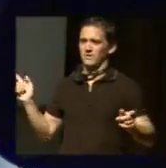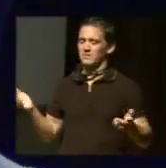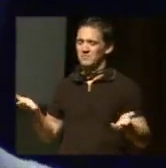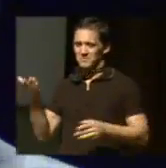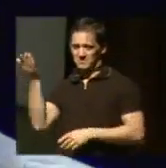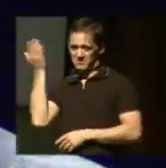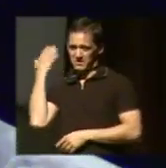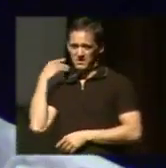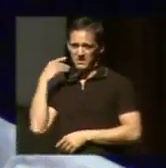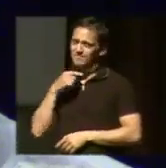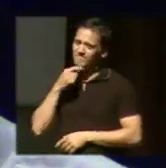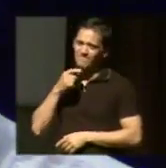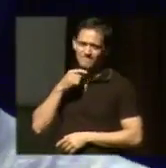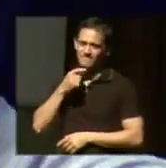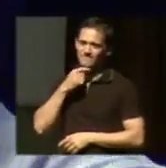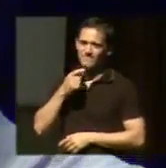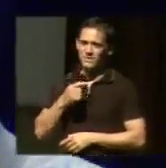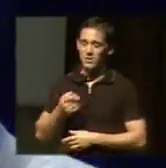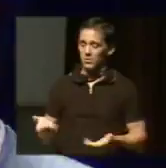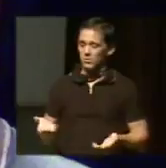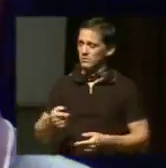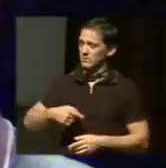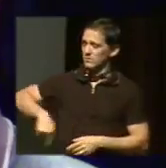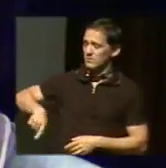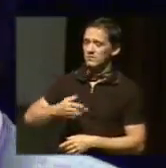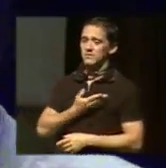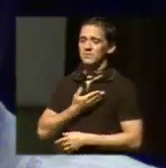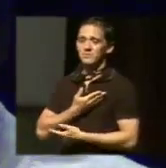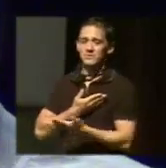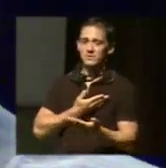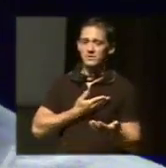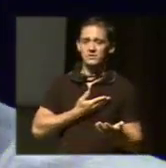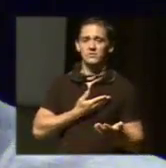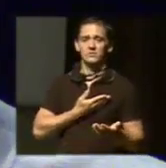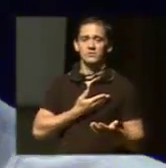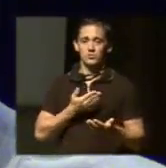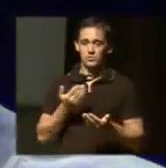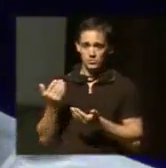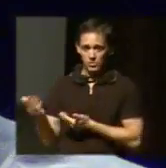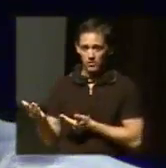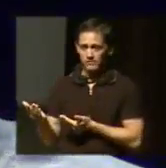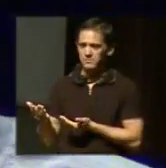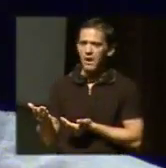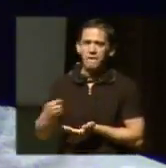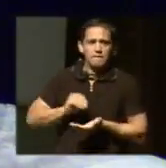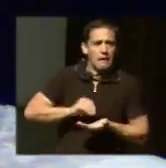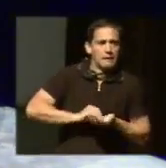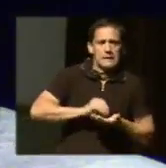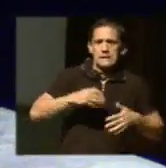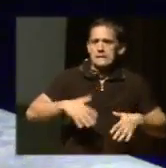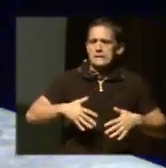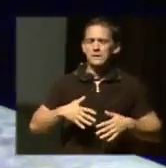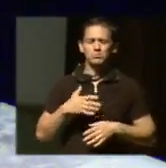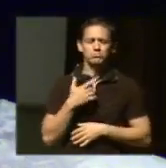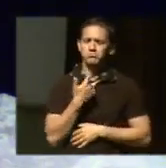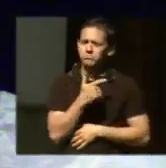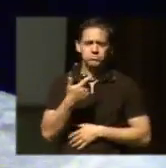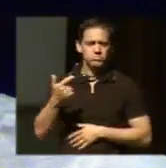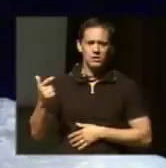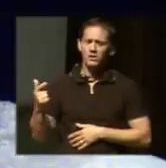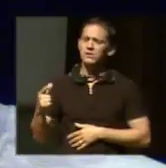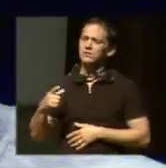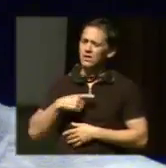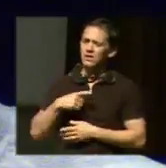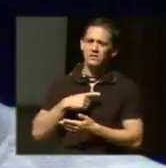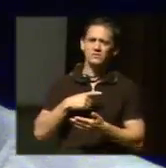amigos aqui, principalmente para mim, para as pessoas jovens da plateia, não nos falta nada. E nós precisamos entender isso.